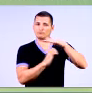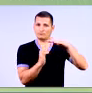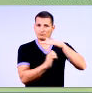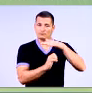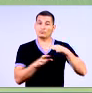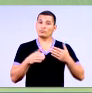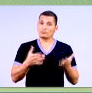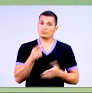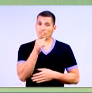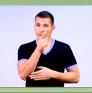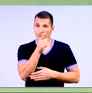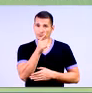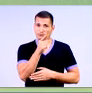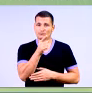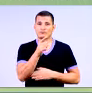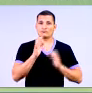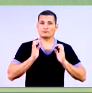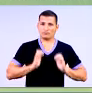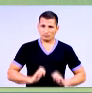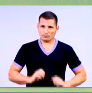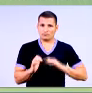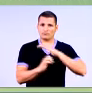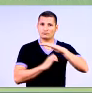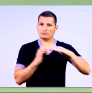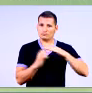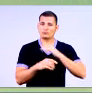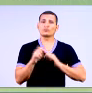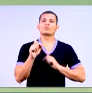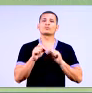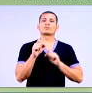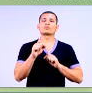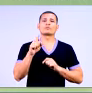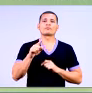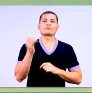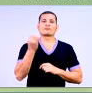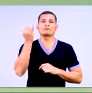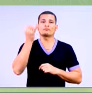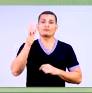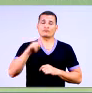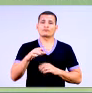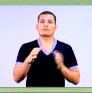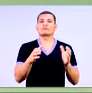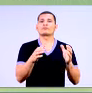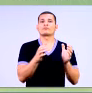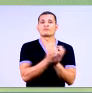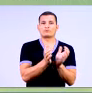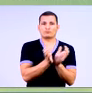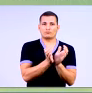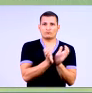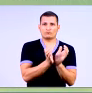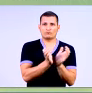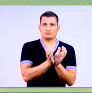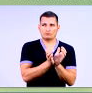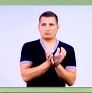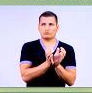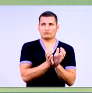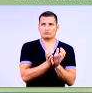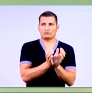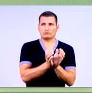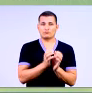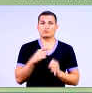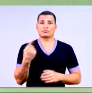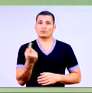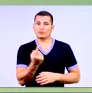ética empresarial, o que vai prevalecer é a coletividade. Prevalece o nós sobre